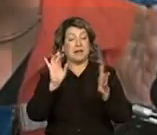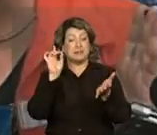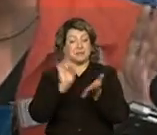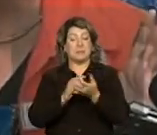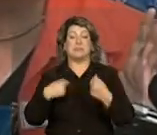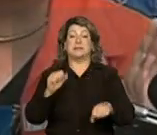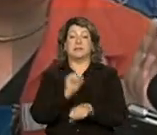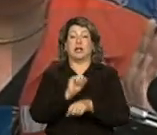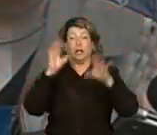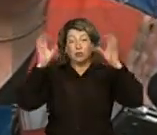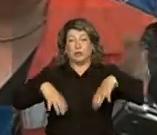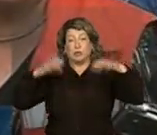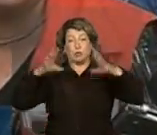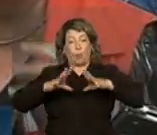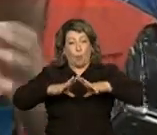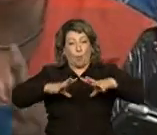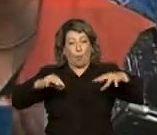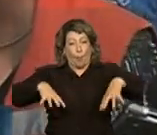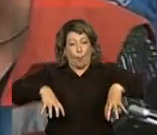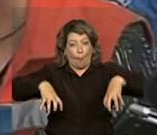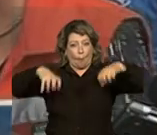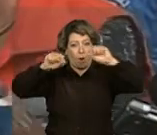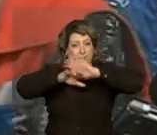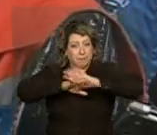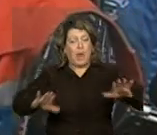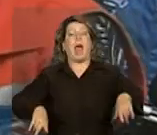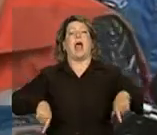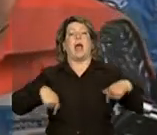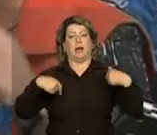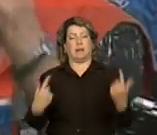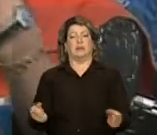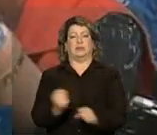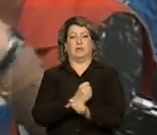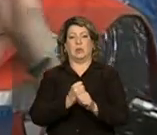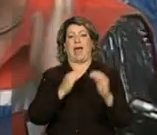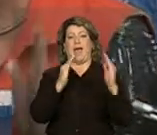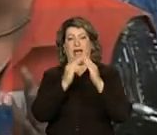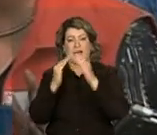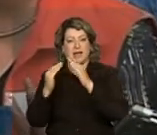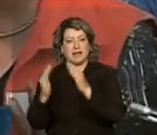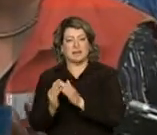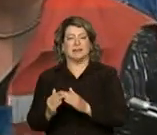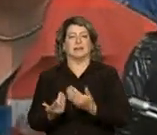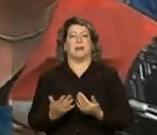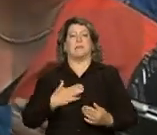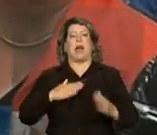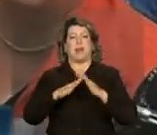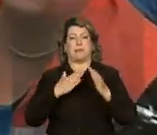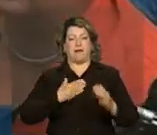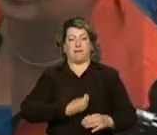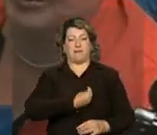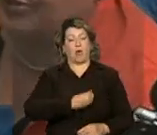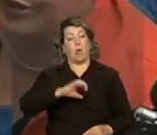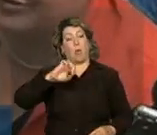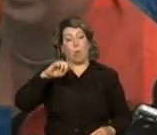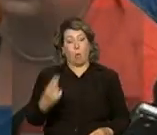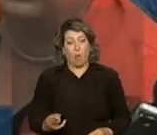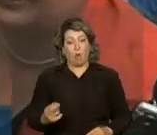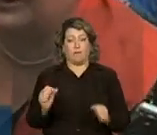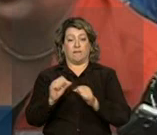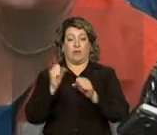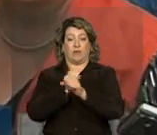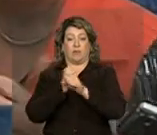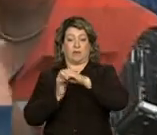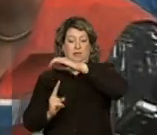de esperar parar a chuva. A reconstrução pesada, construir casas pelo Minha Casa Minha Vida ou construir pontes